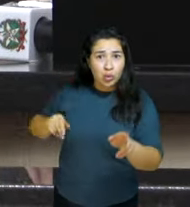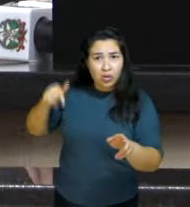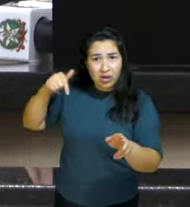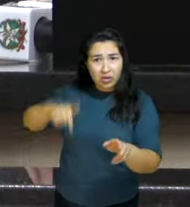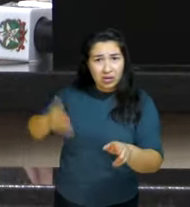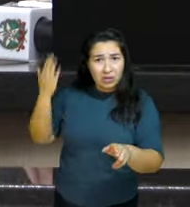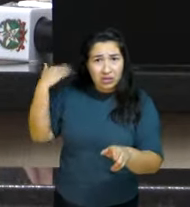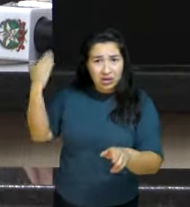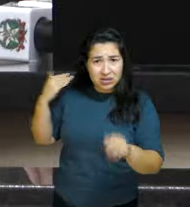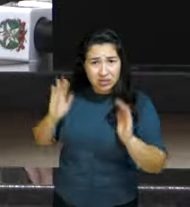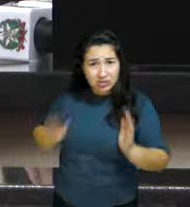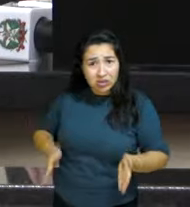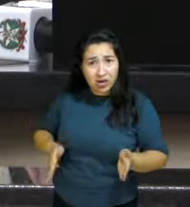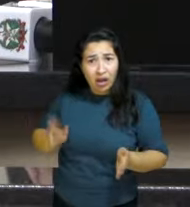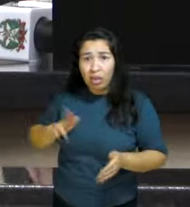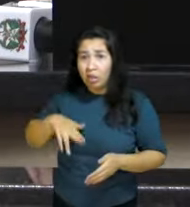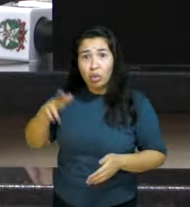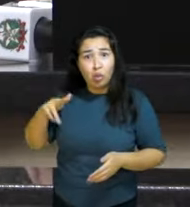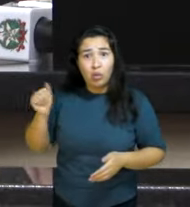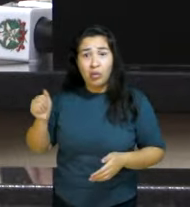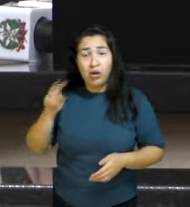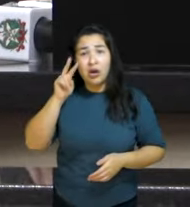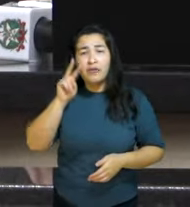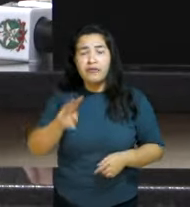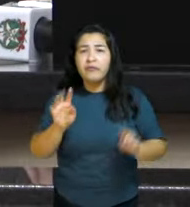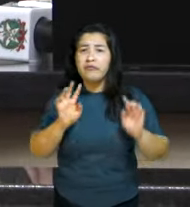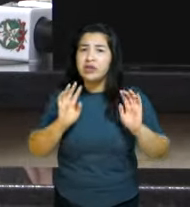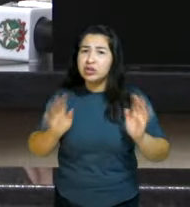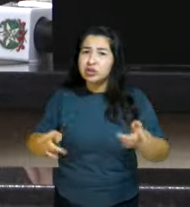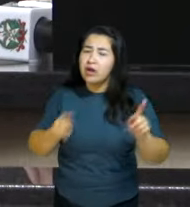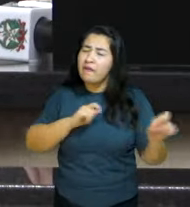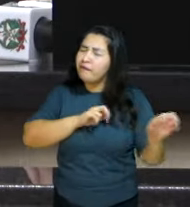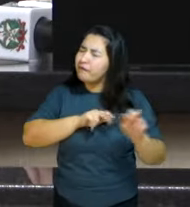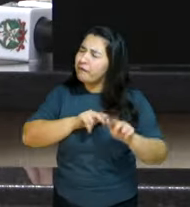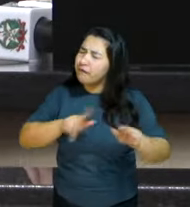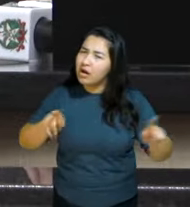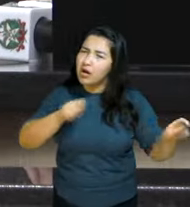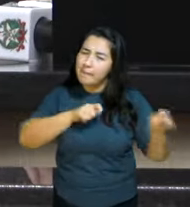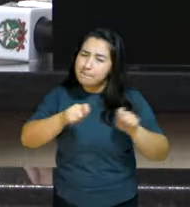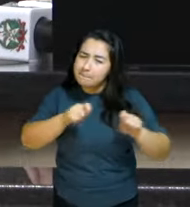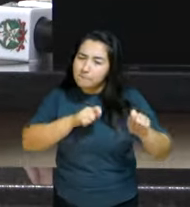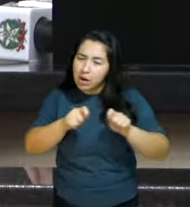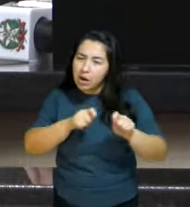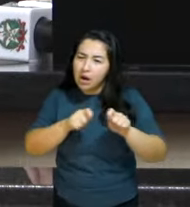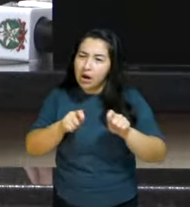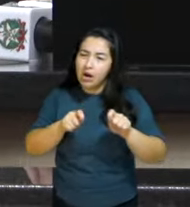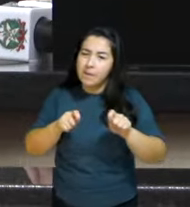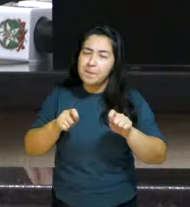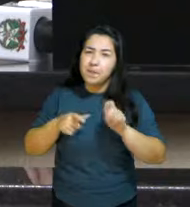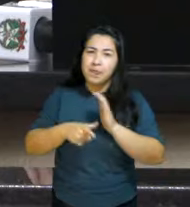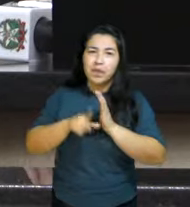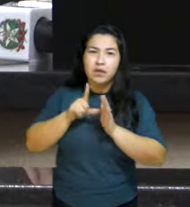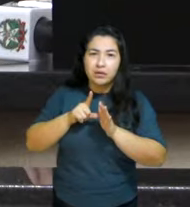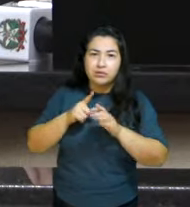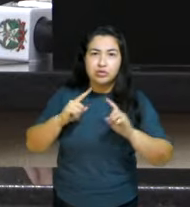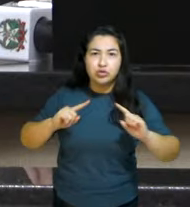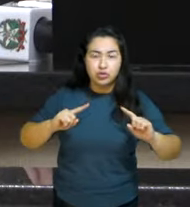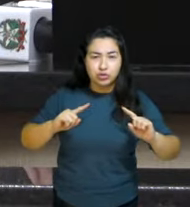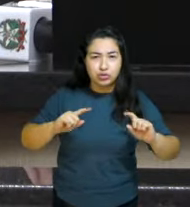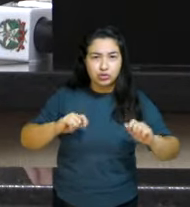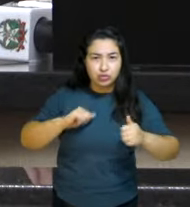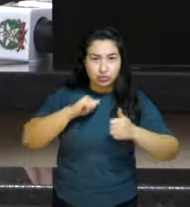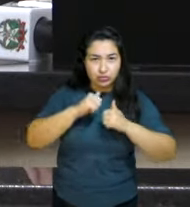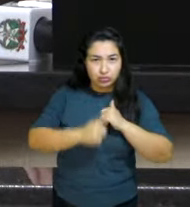Catarina. Eu acompanhei várias negociações antes de Jogos Abertos e de outras competições promovidas pela